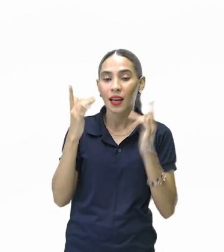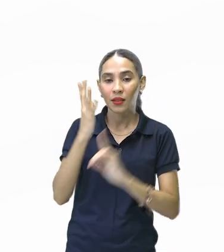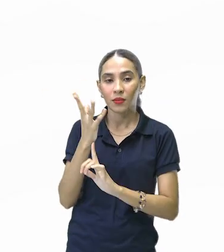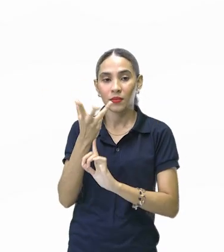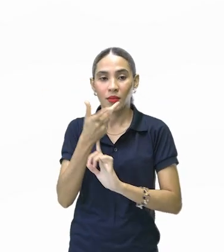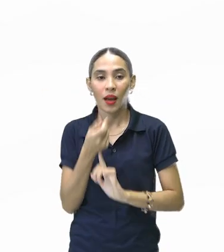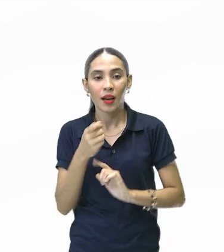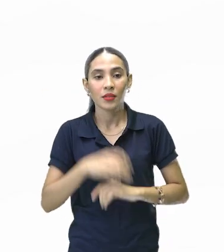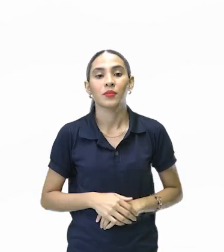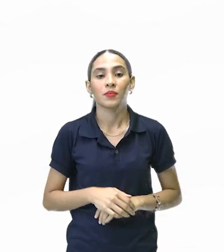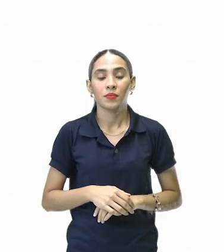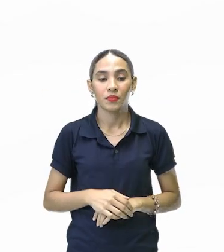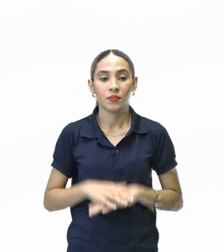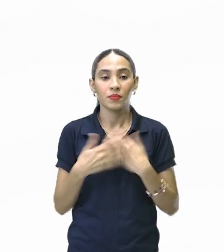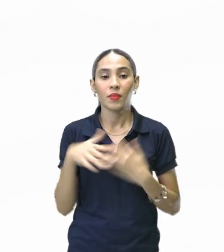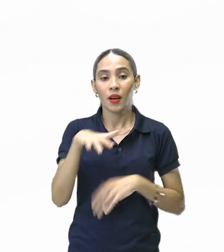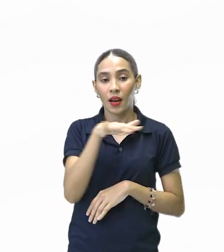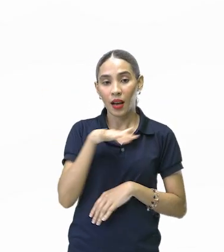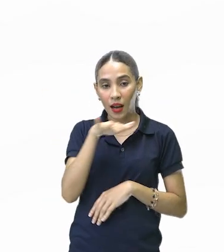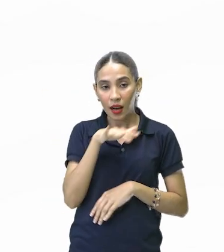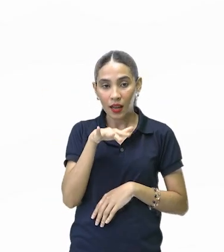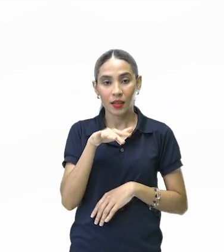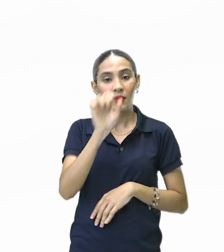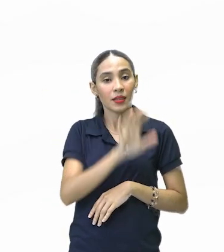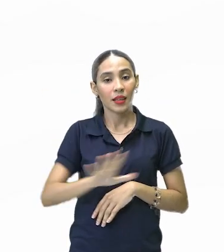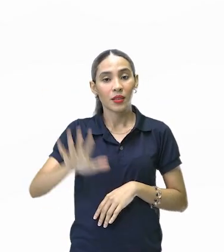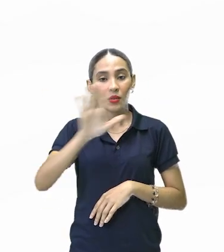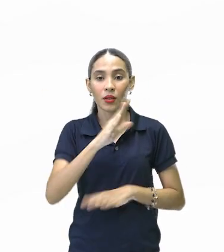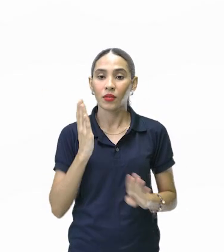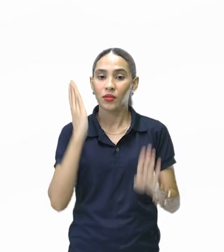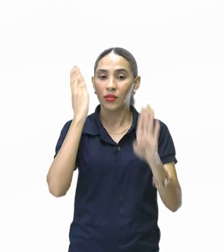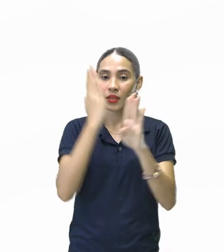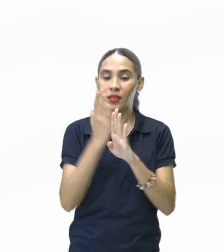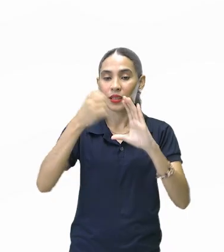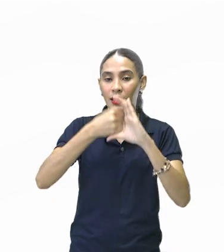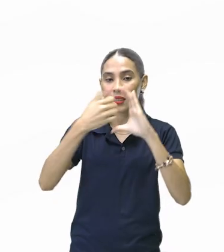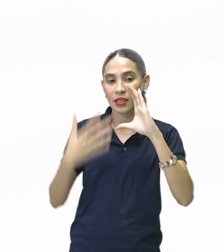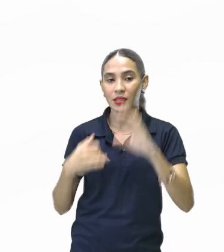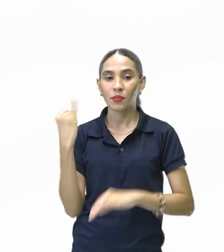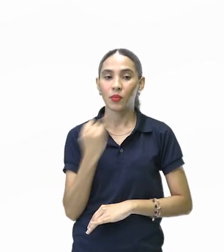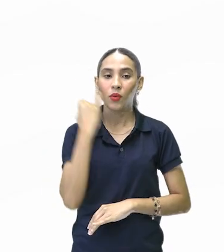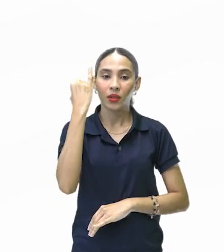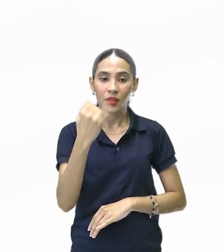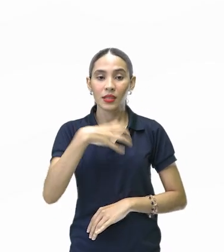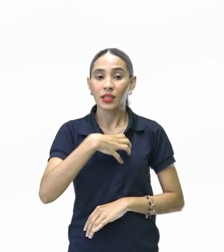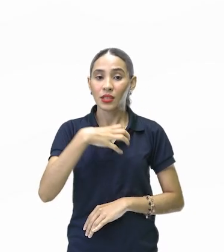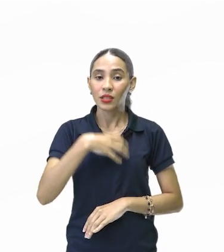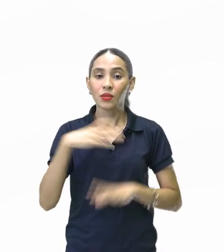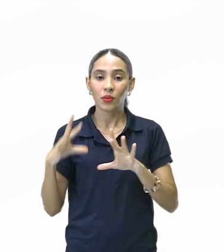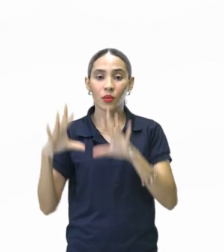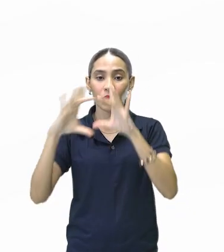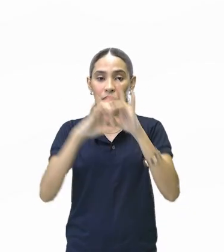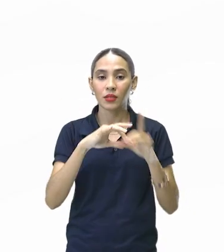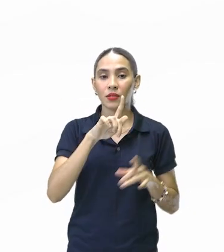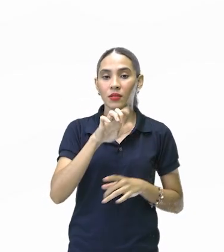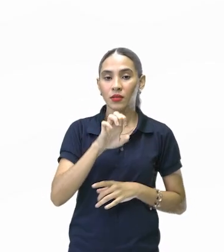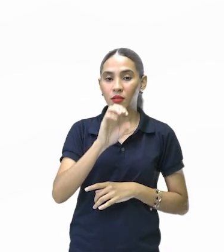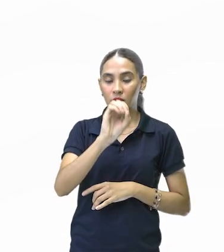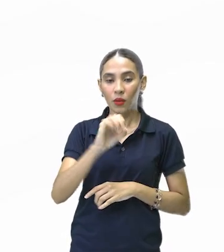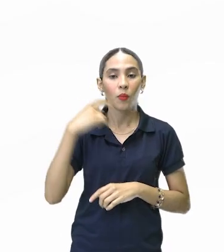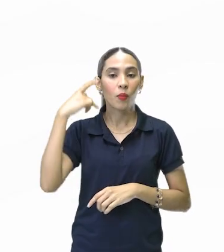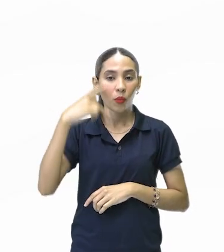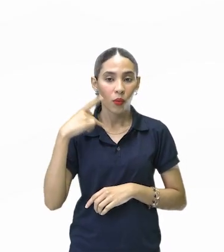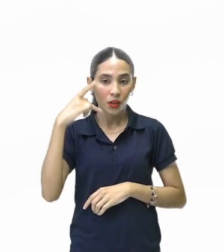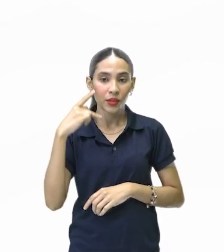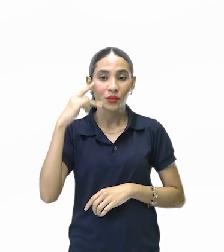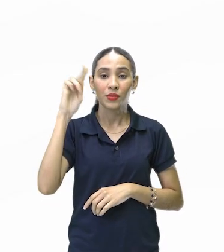artes integradas. De âmbito nacional, identificando aspectos relevantes de sentido nos contextos